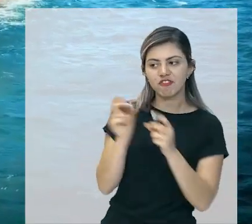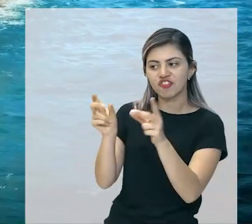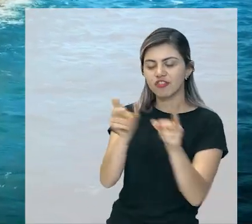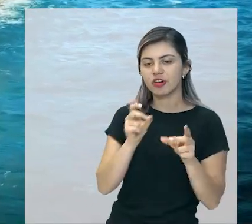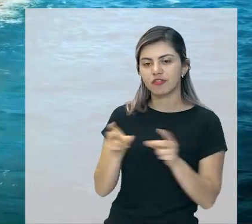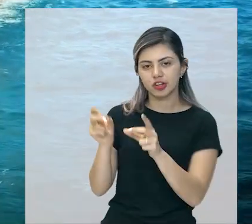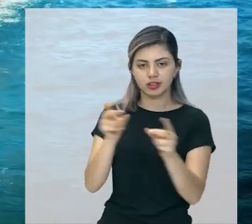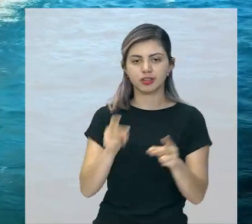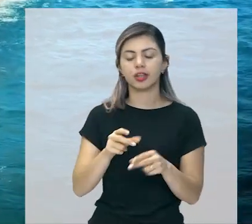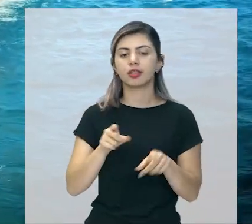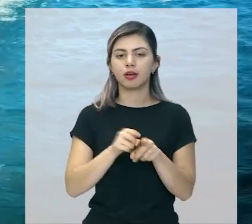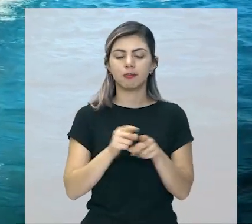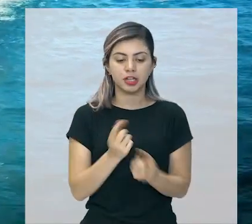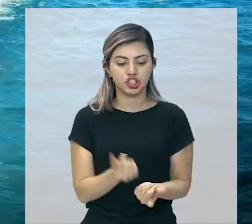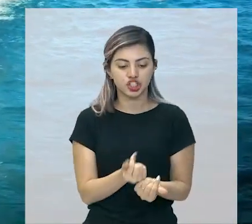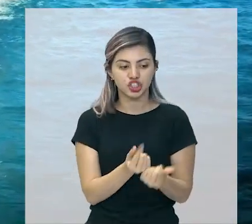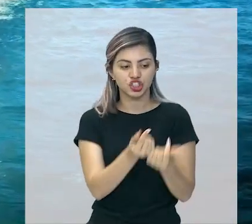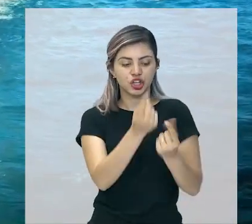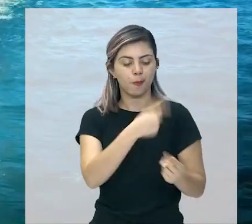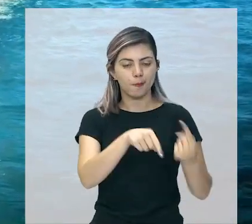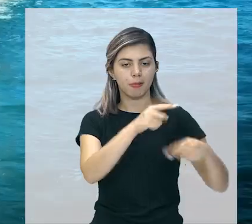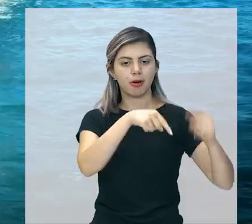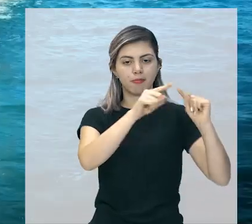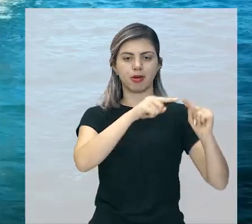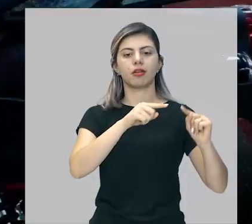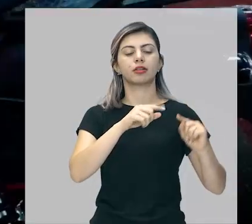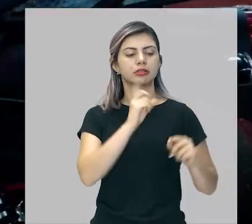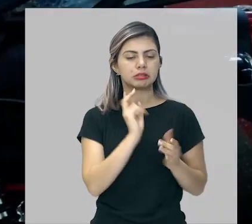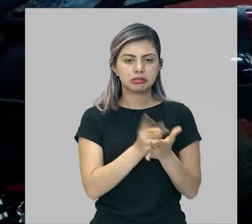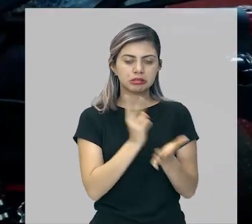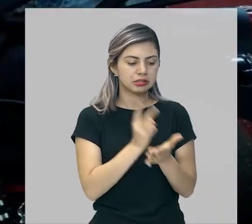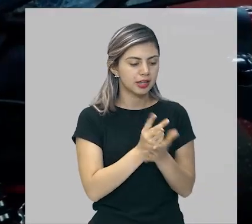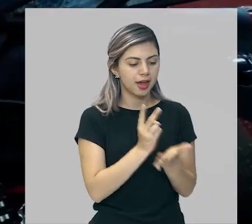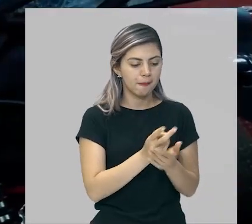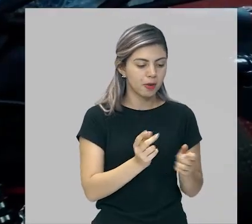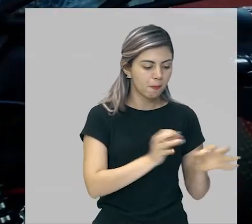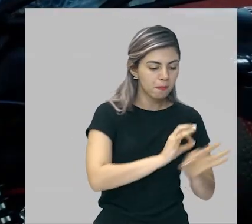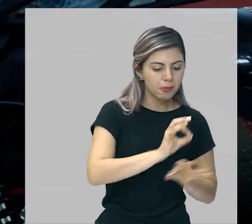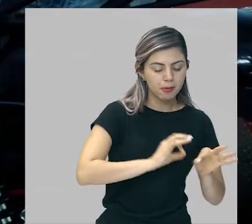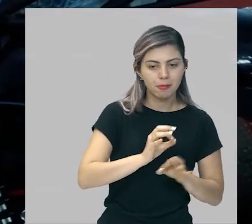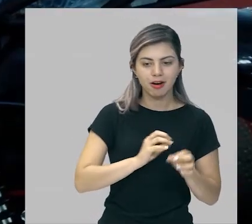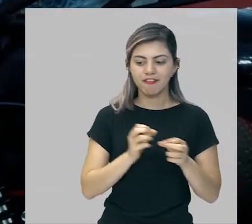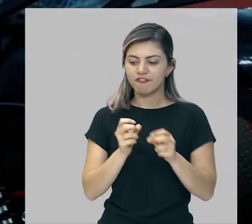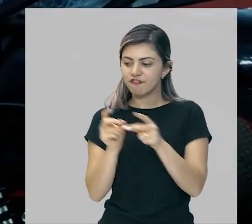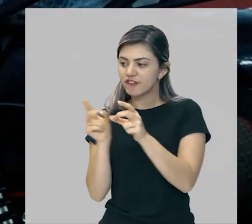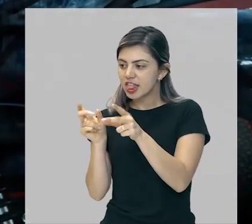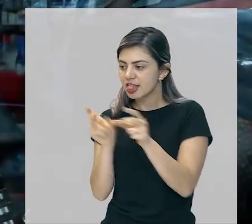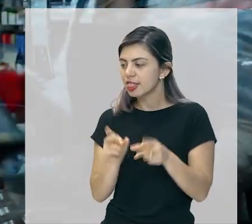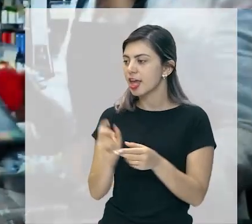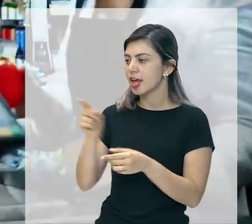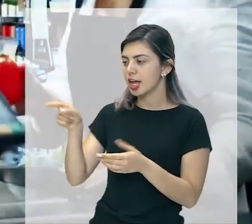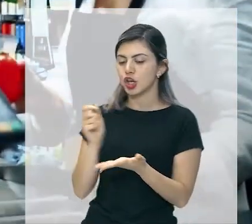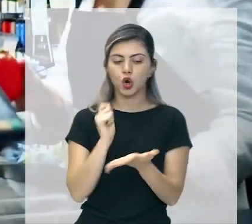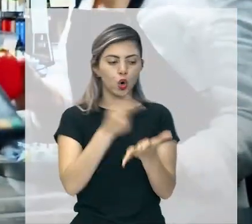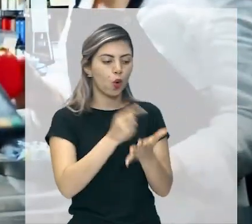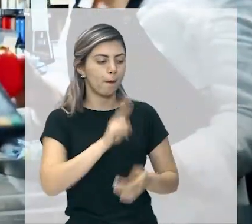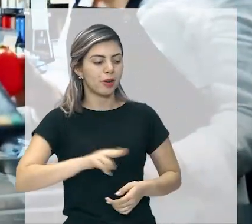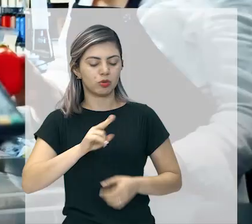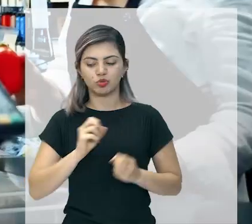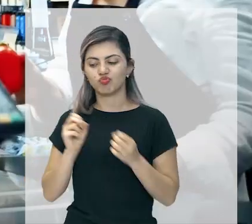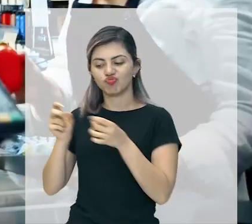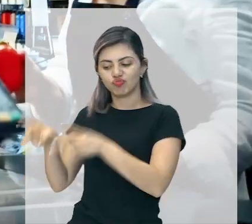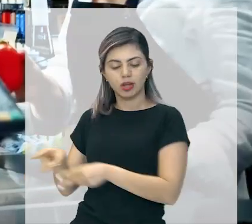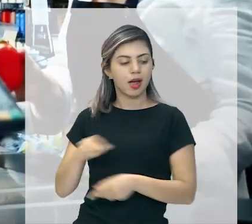de riquezas, gerar lucro e sustentar o ciclo produtivo. Produzir, vender, comprar, consumir,